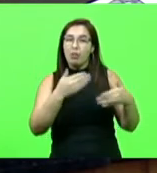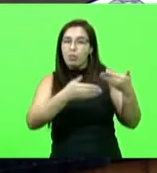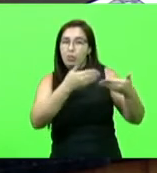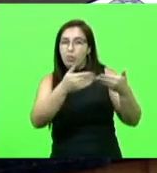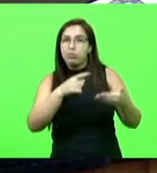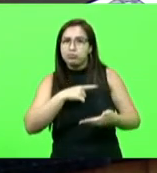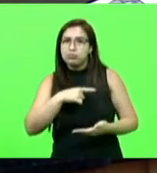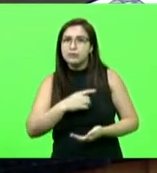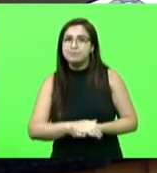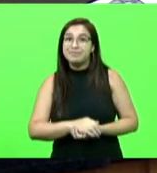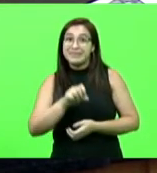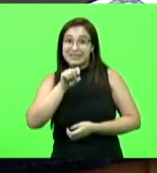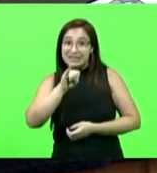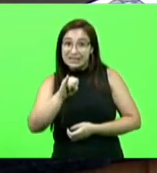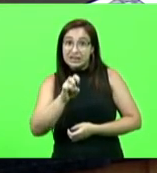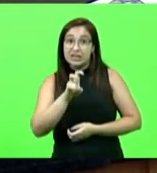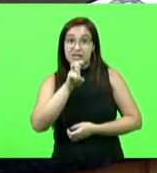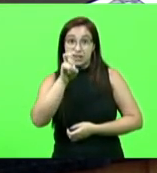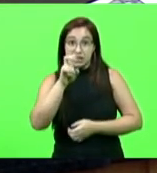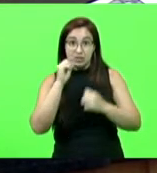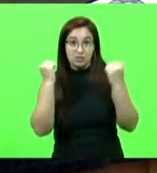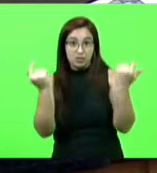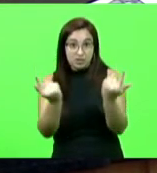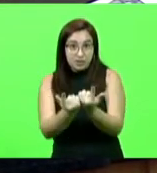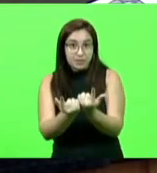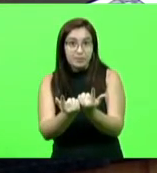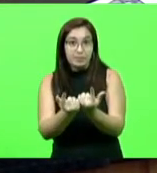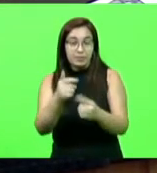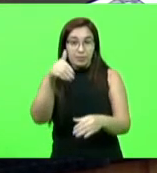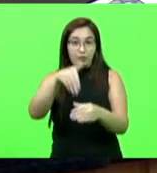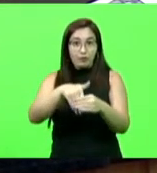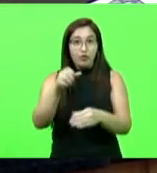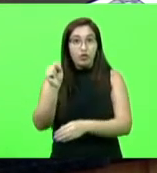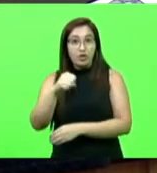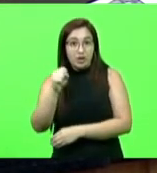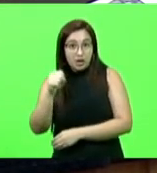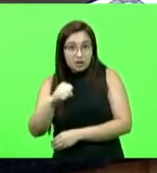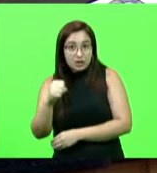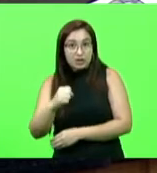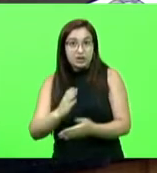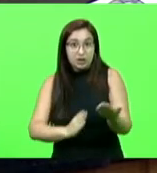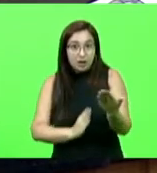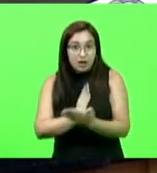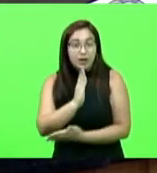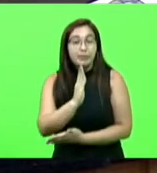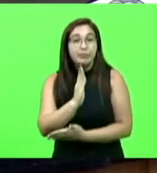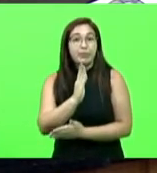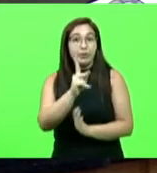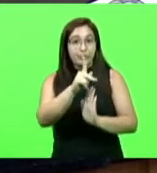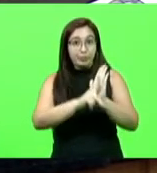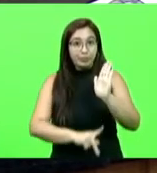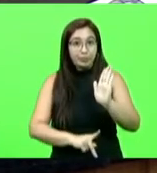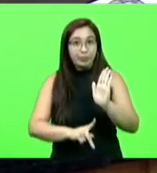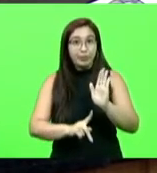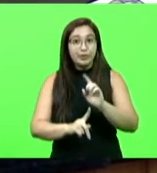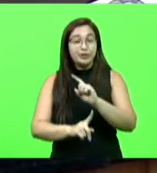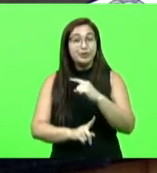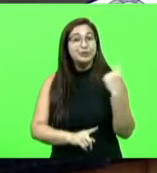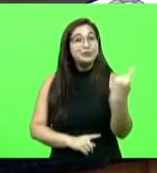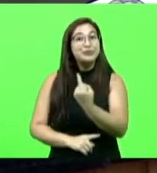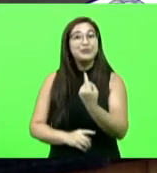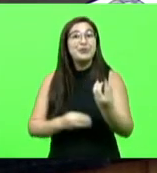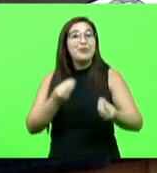mais 5 apenas dessas assembleias onde o projeto tramita aprovarem o projeto, nós teremos